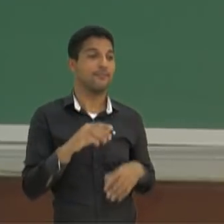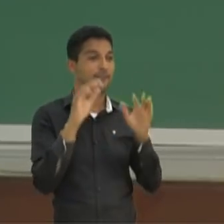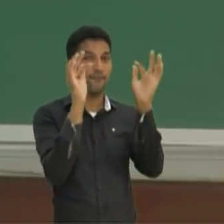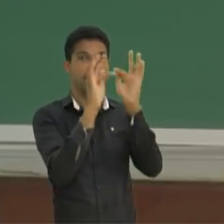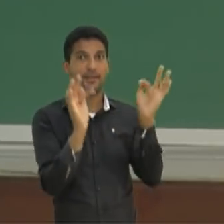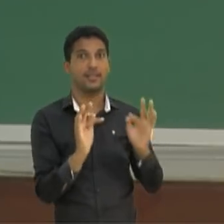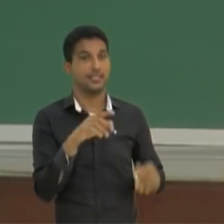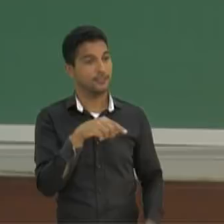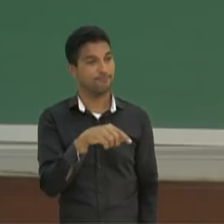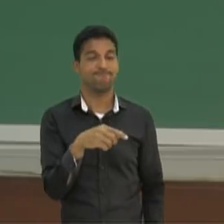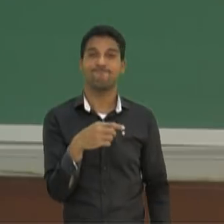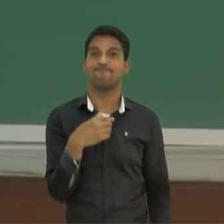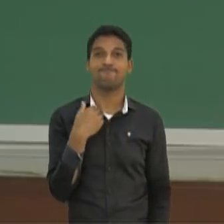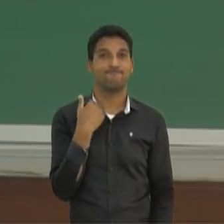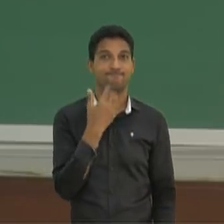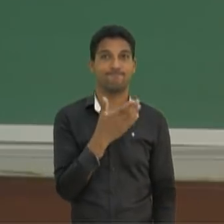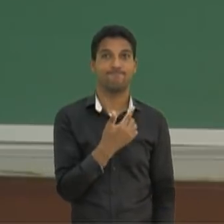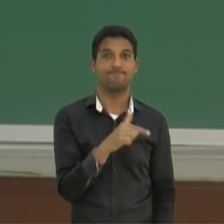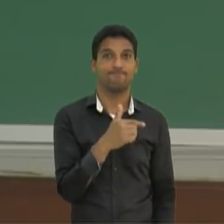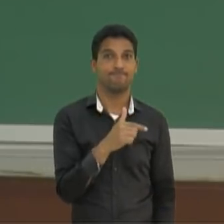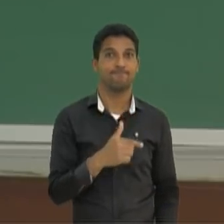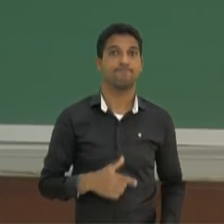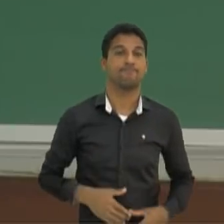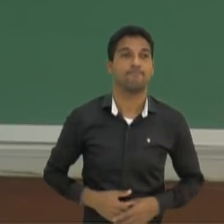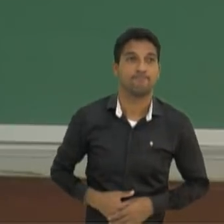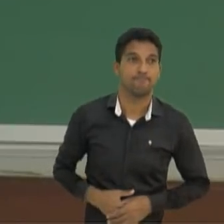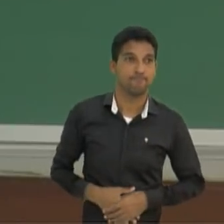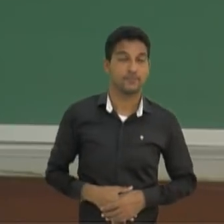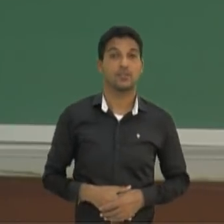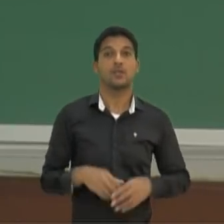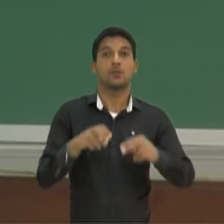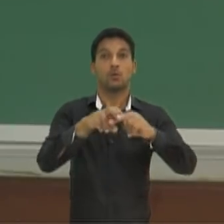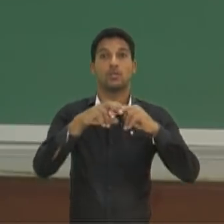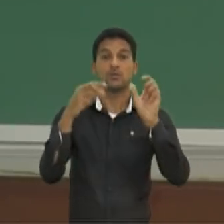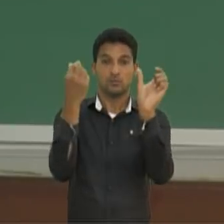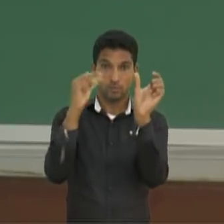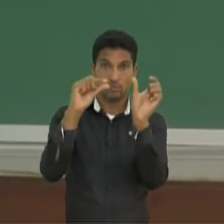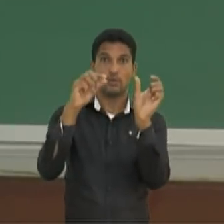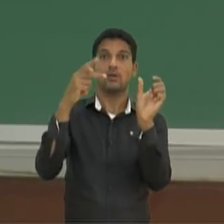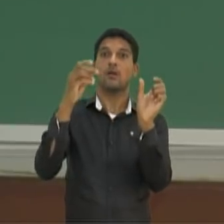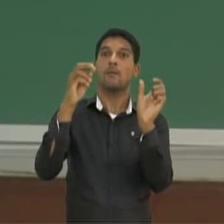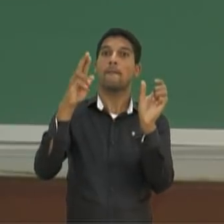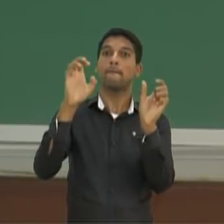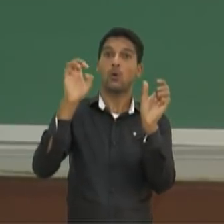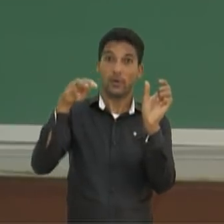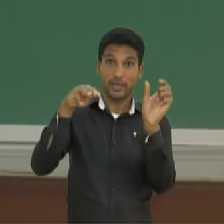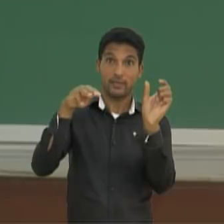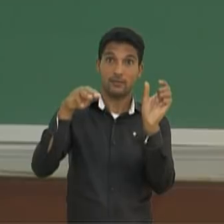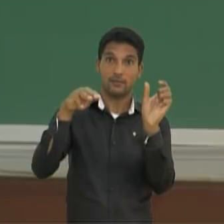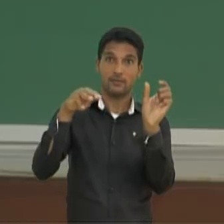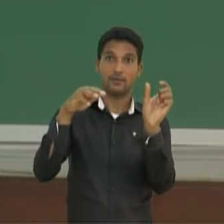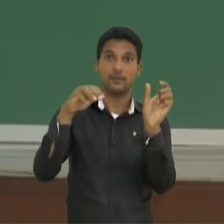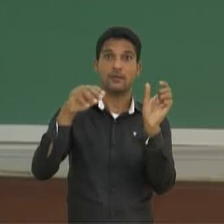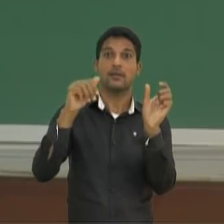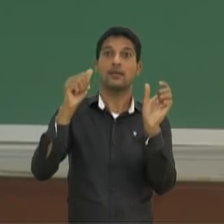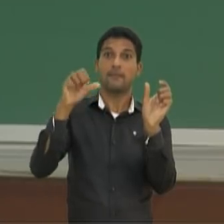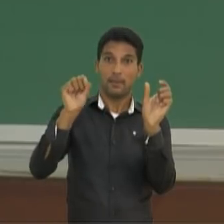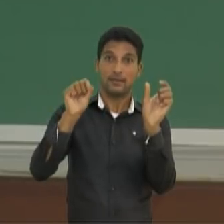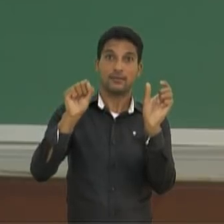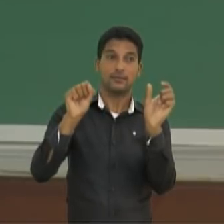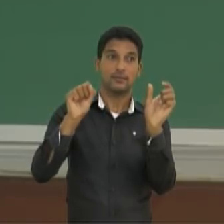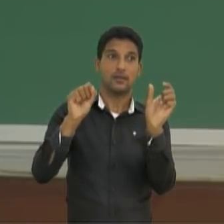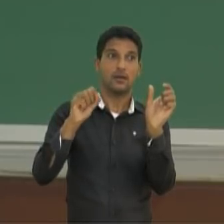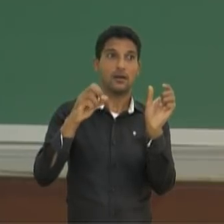porém, todavia, contudo, entretanto. Essas palavras são chamadas de conjunções adversativas. Então, se eu usá-las, qualquer